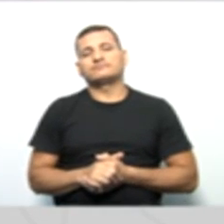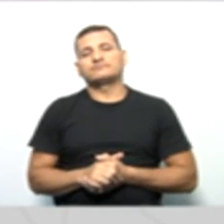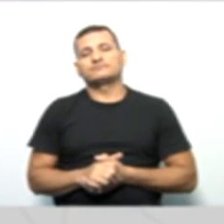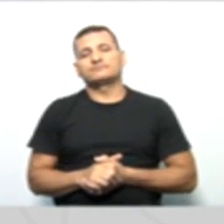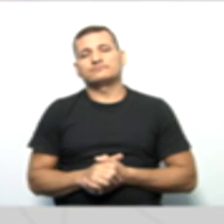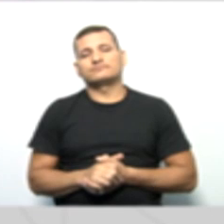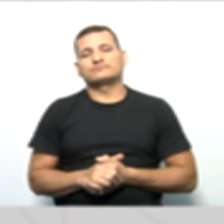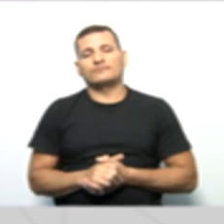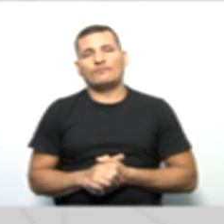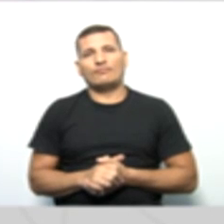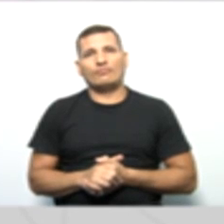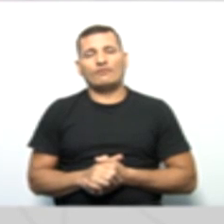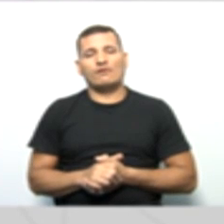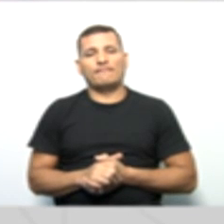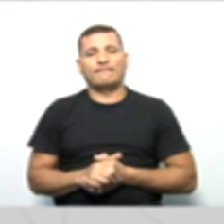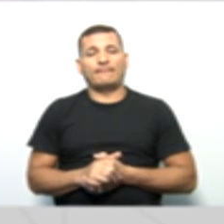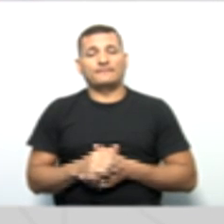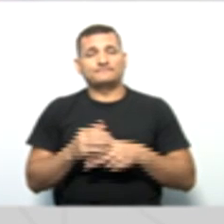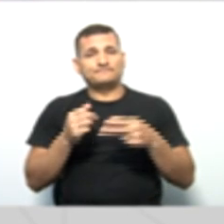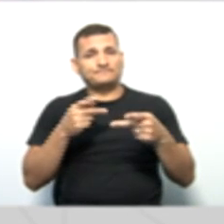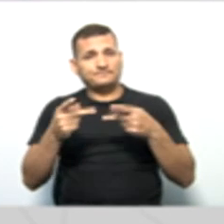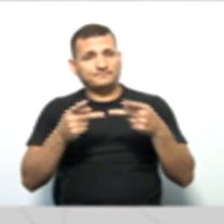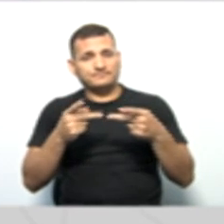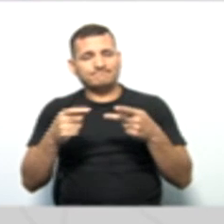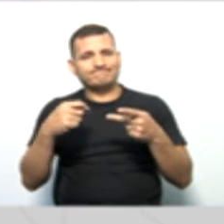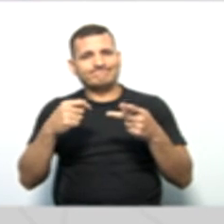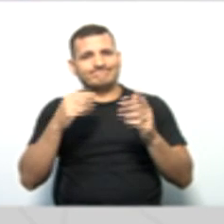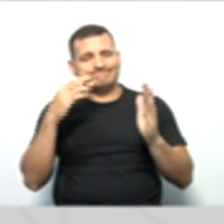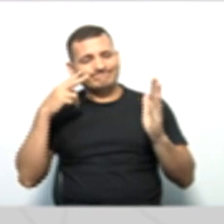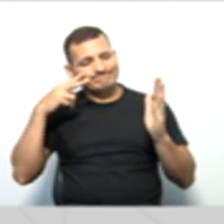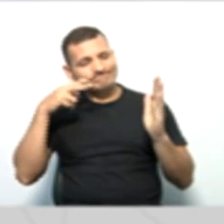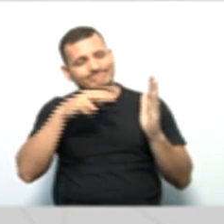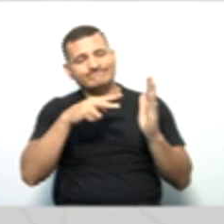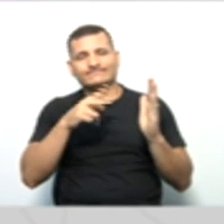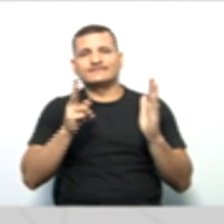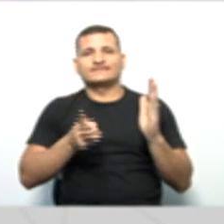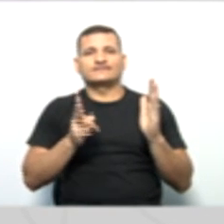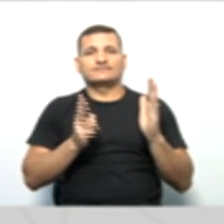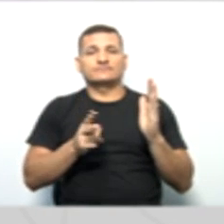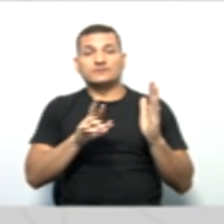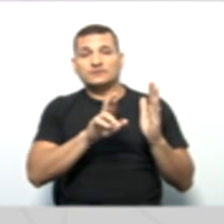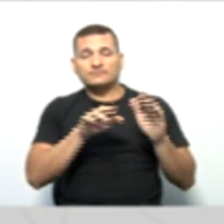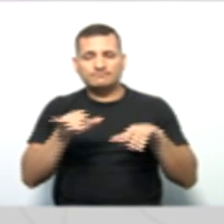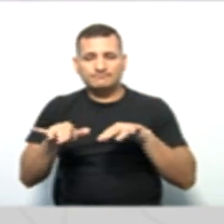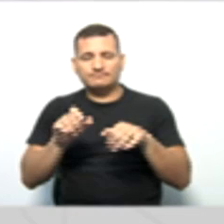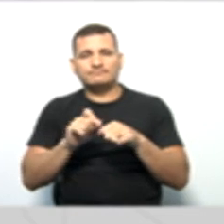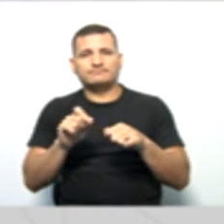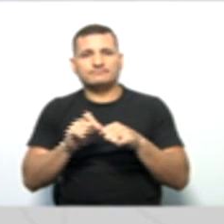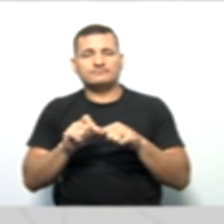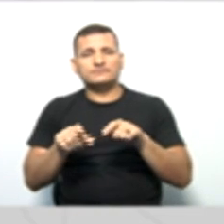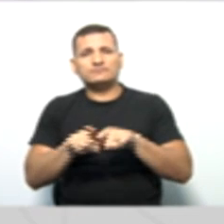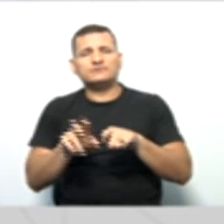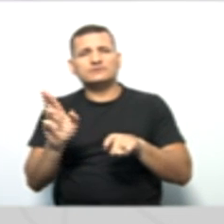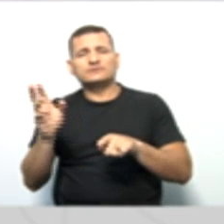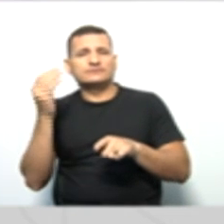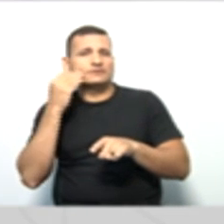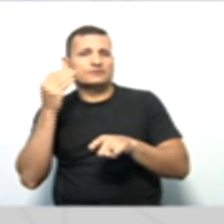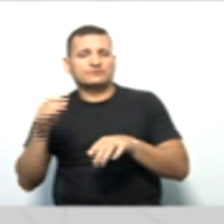projeto, ele deve ser um guia legível, compreensível para aqueles que geram códigos e para os que testam